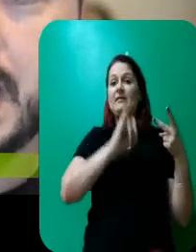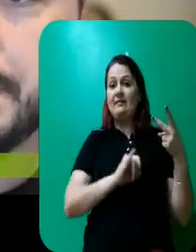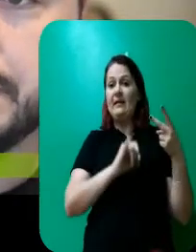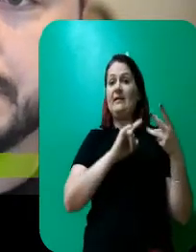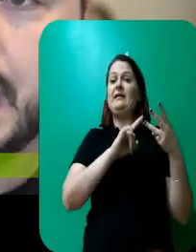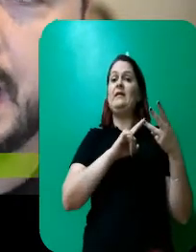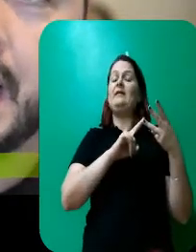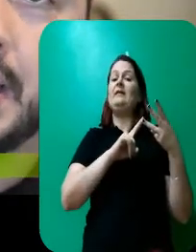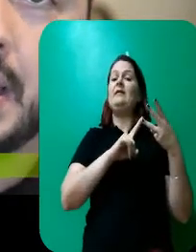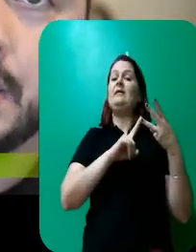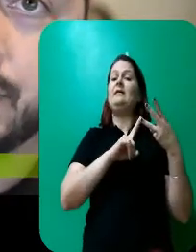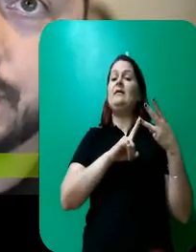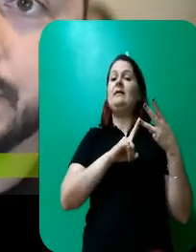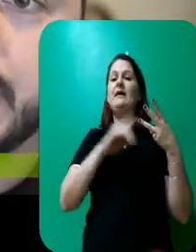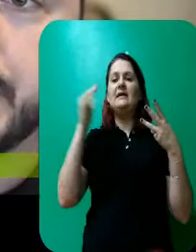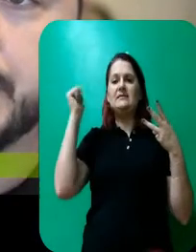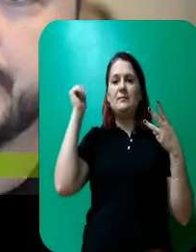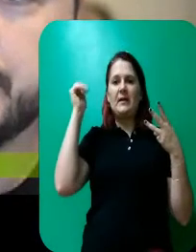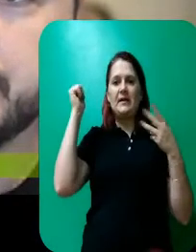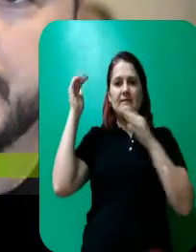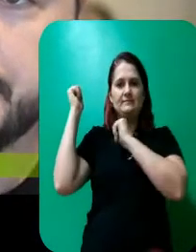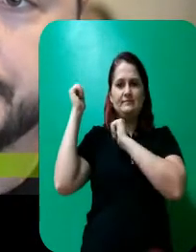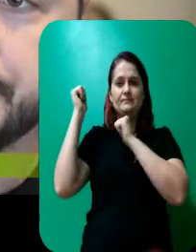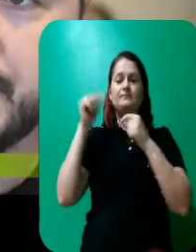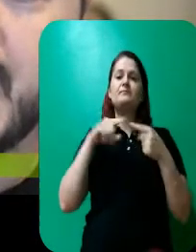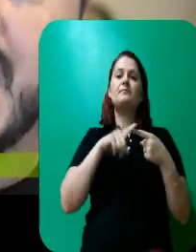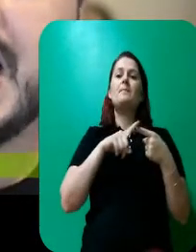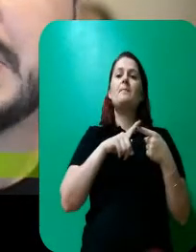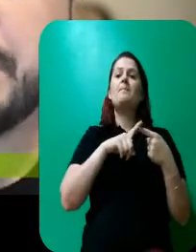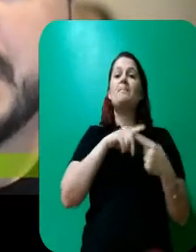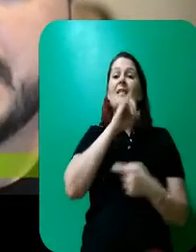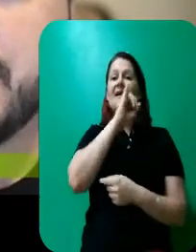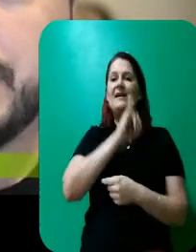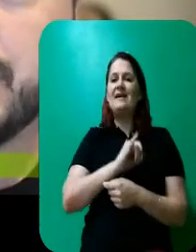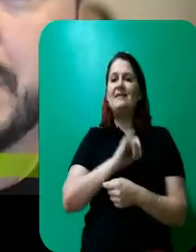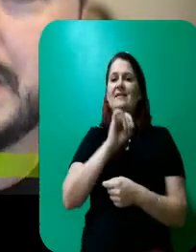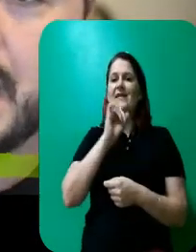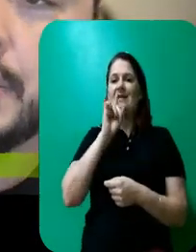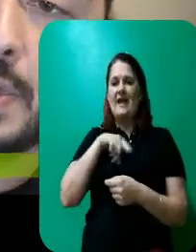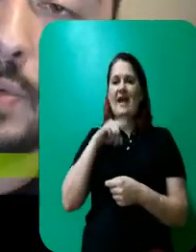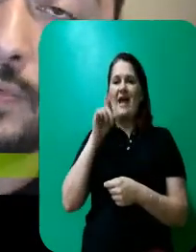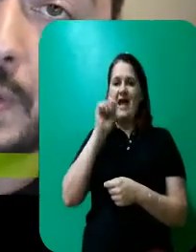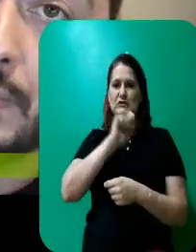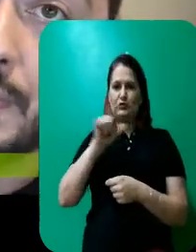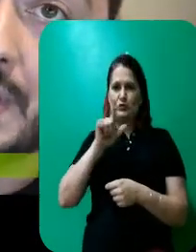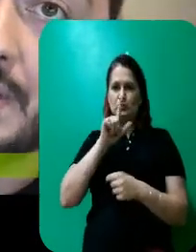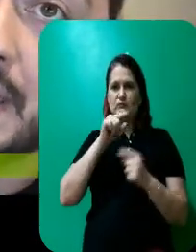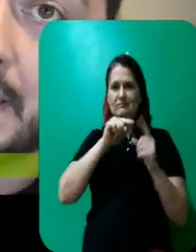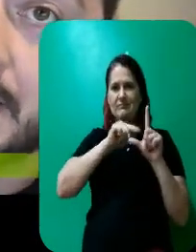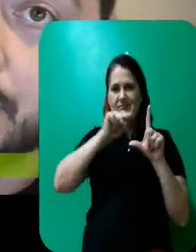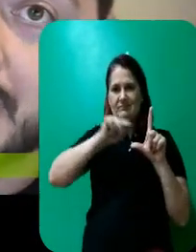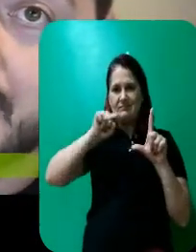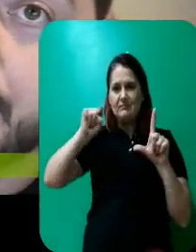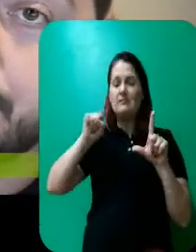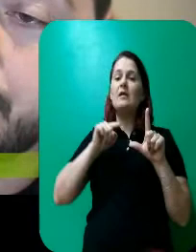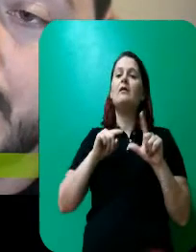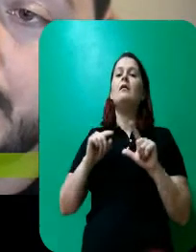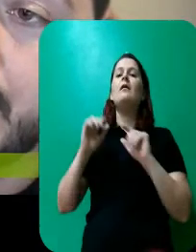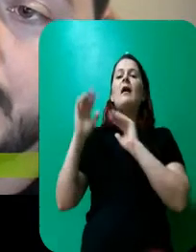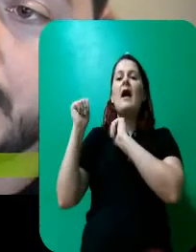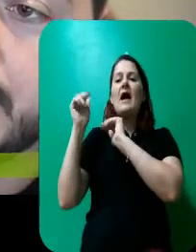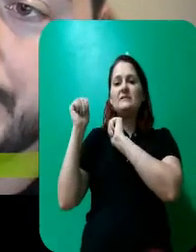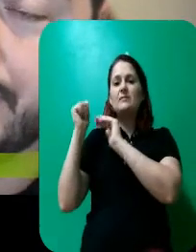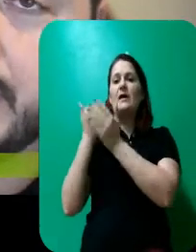cresceu mais rápido. Ela é a linha azul, dá para a gente ver muito bem. A Espanha começou mais tarde, mas como eu falei para vocês, está crescendo mais rápido